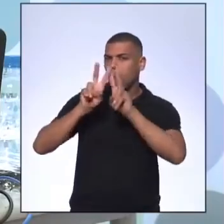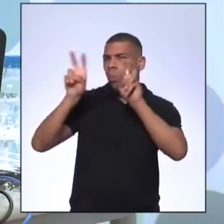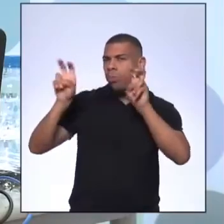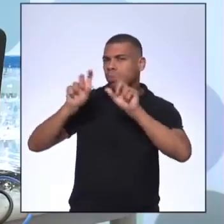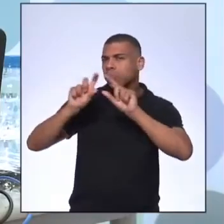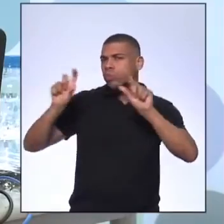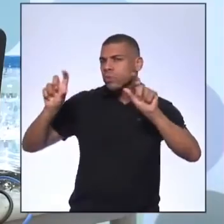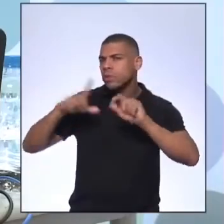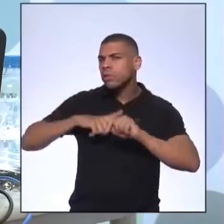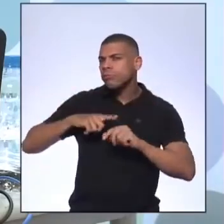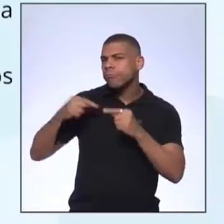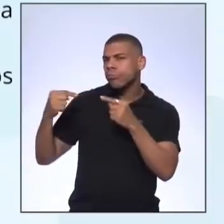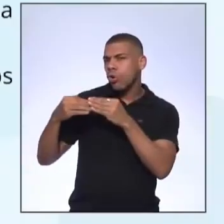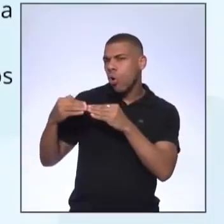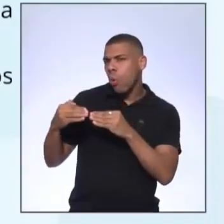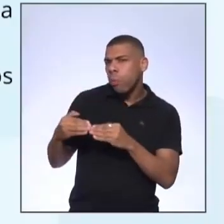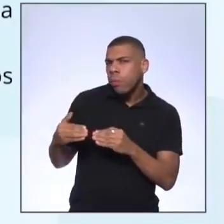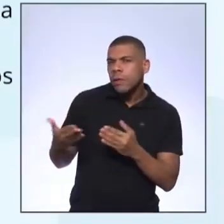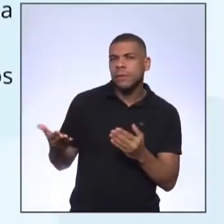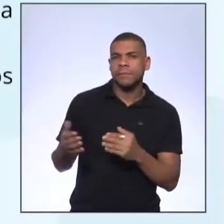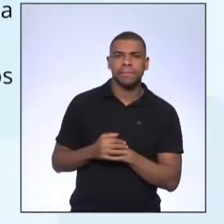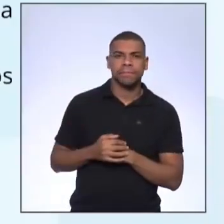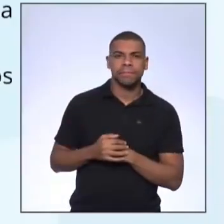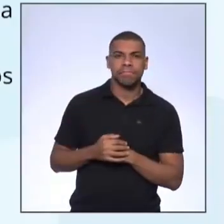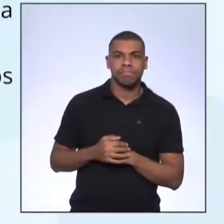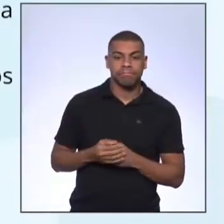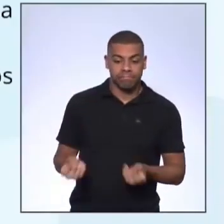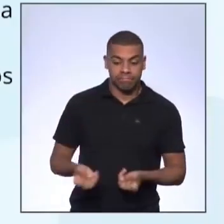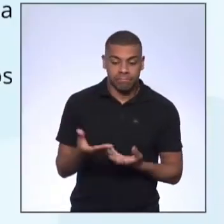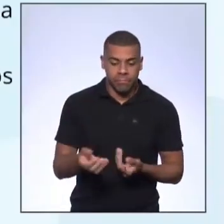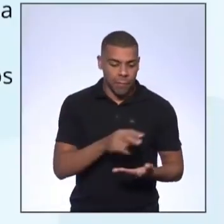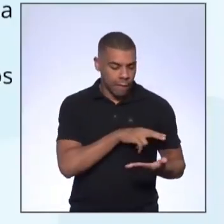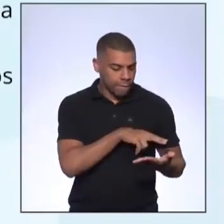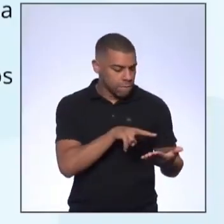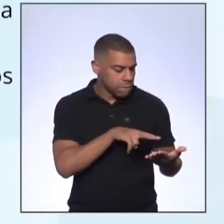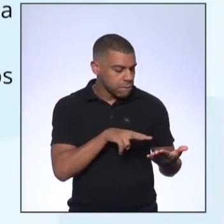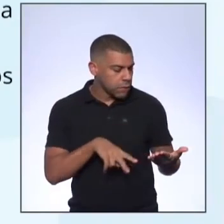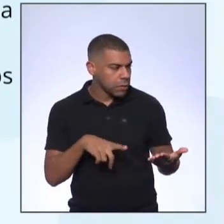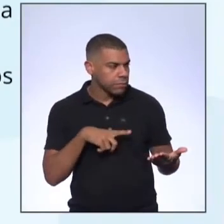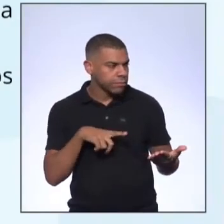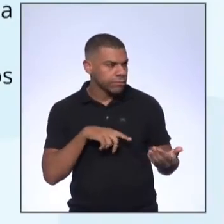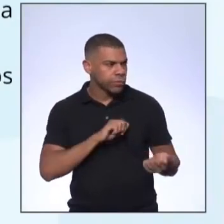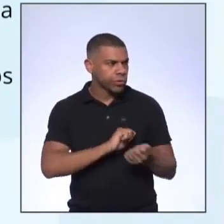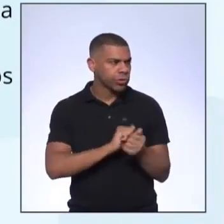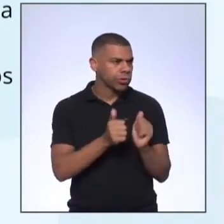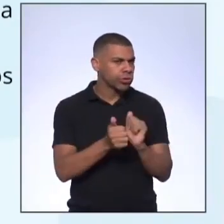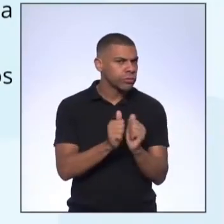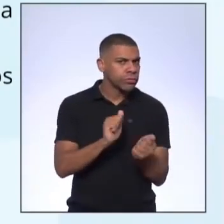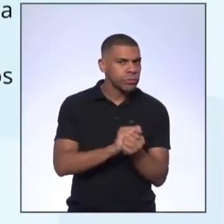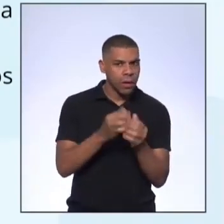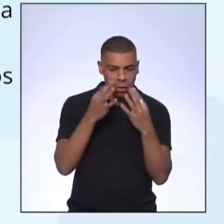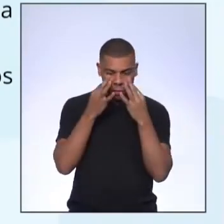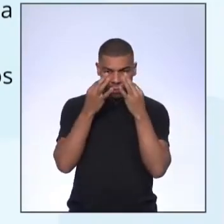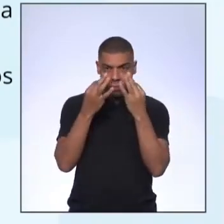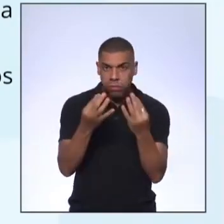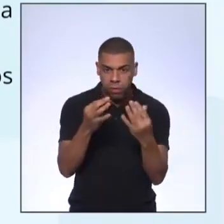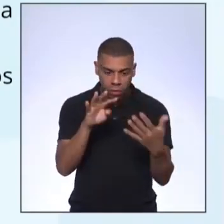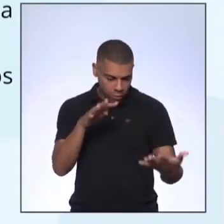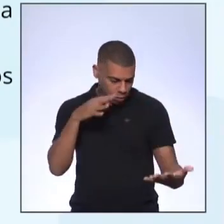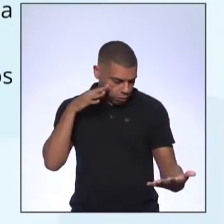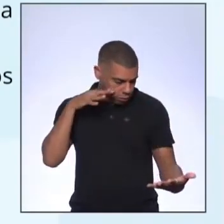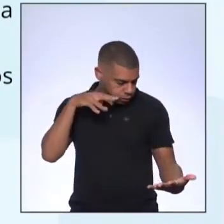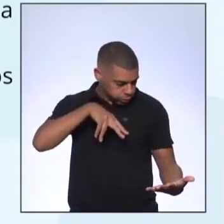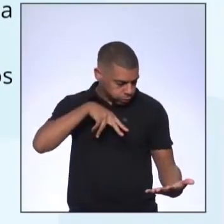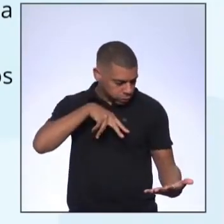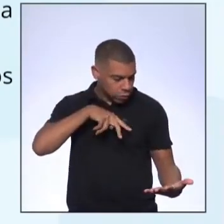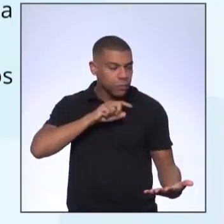pertinente em relação ao gênero e tema, incentiva a leitura, o autor usou recursos adequados para prender a atenção do leitor, então, como que ele